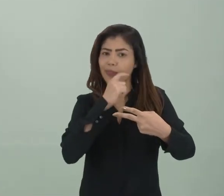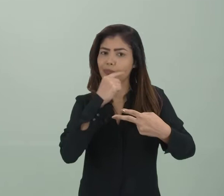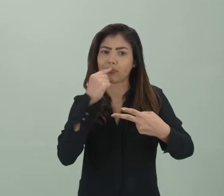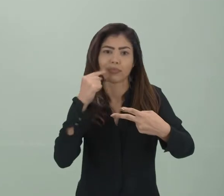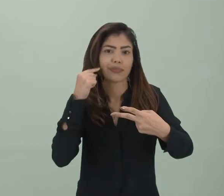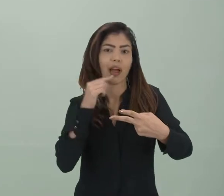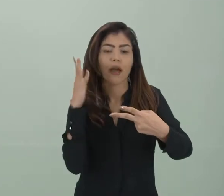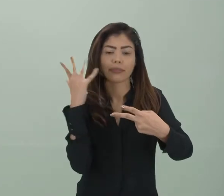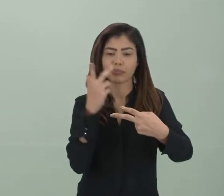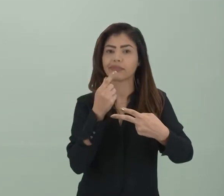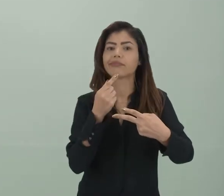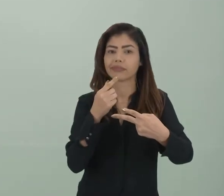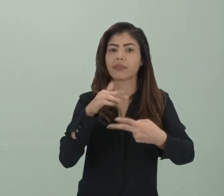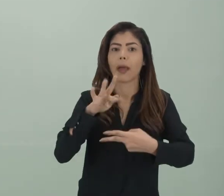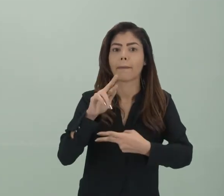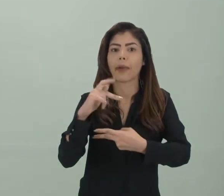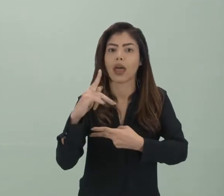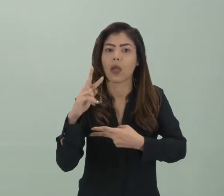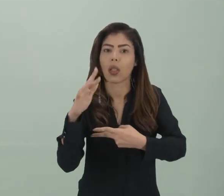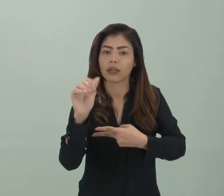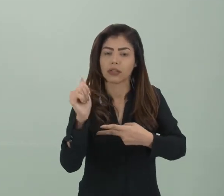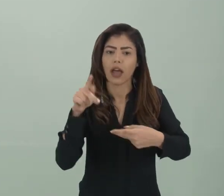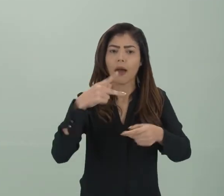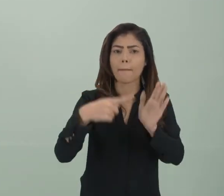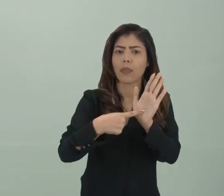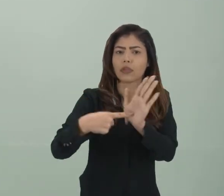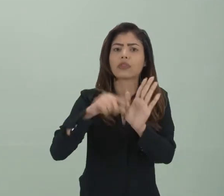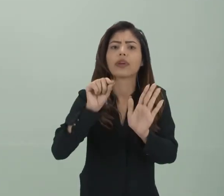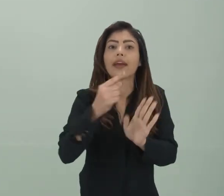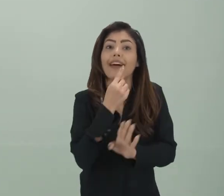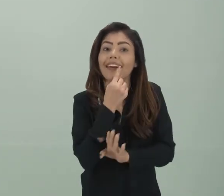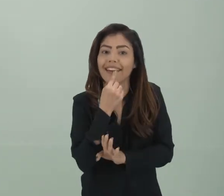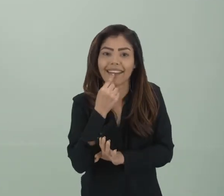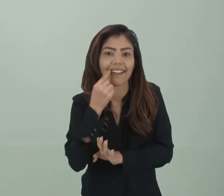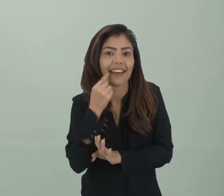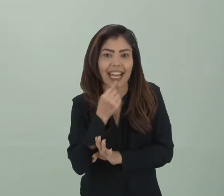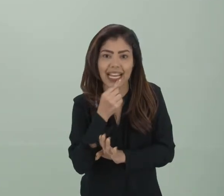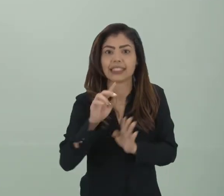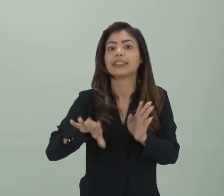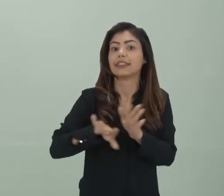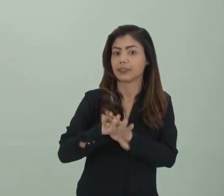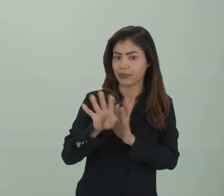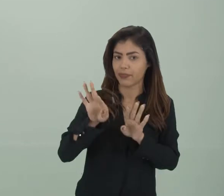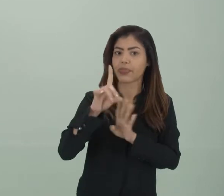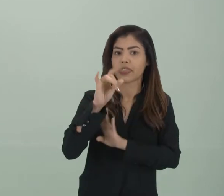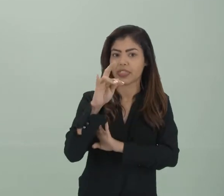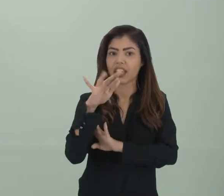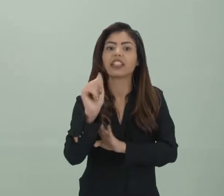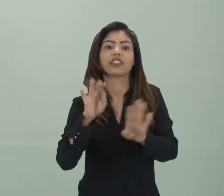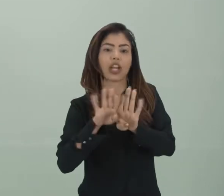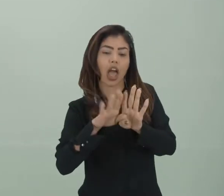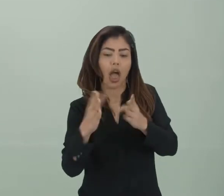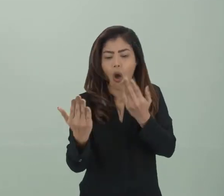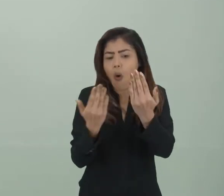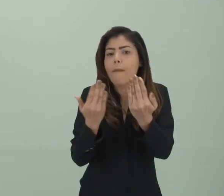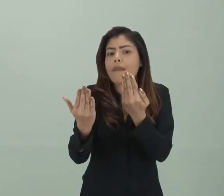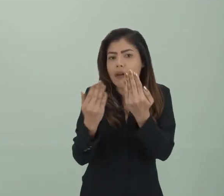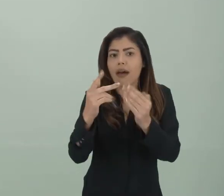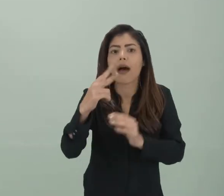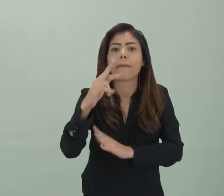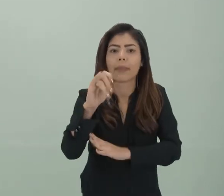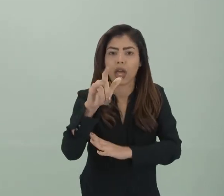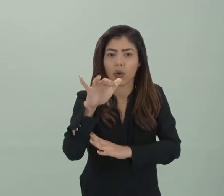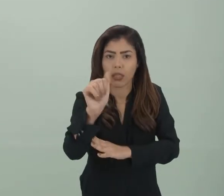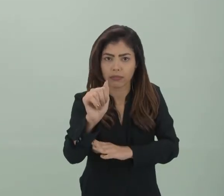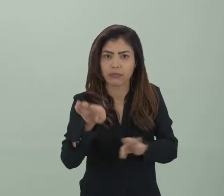boca. Nesse sentido, as pérolas representam os dentes, ou seja, os dentes sendo comparado a pérolas.